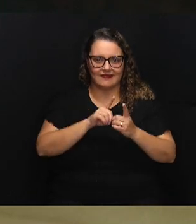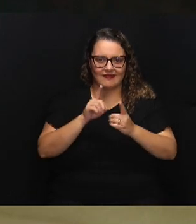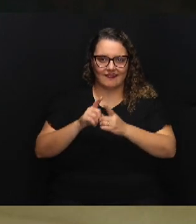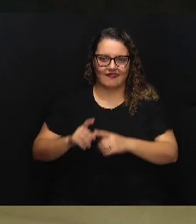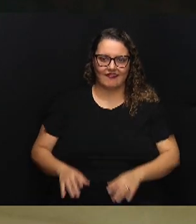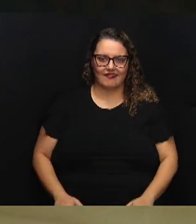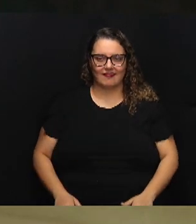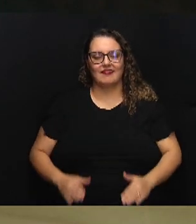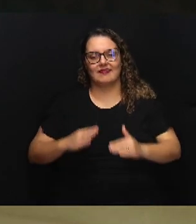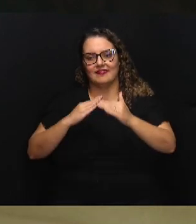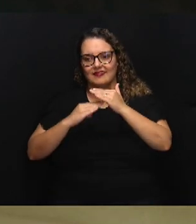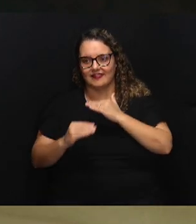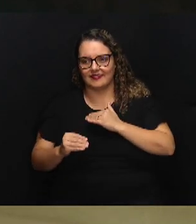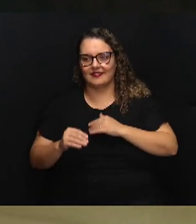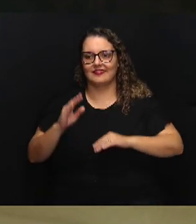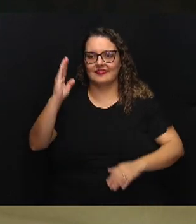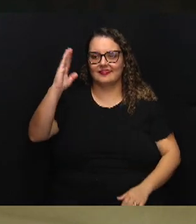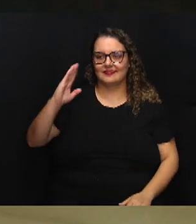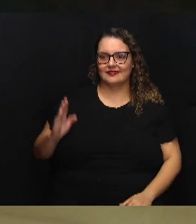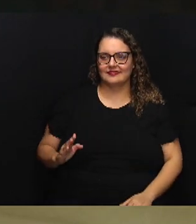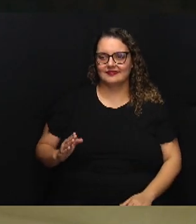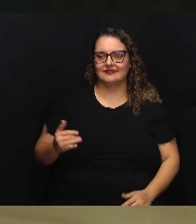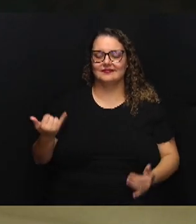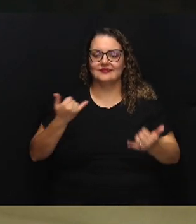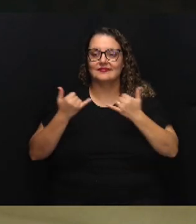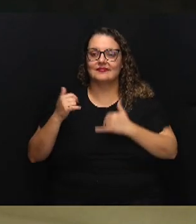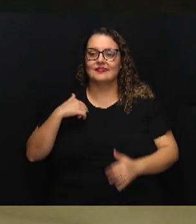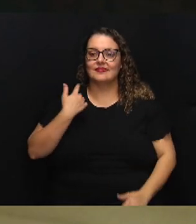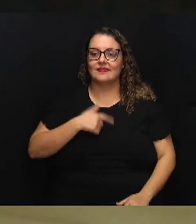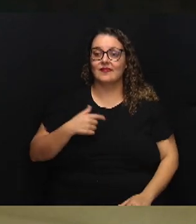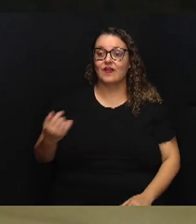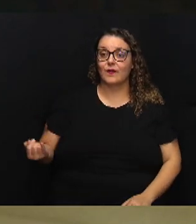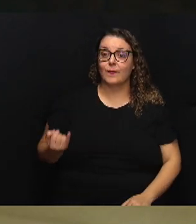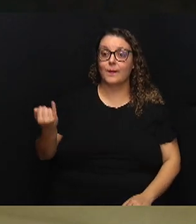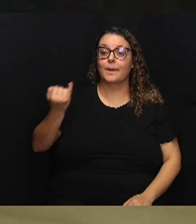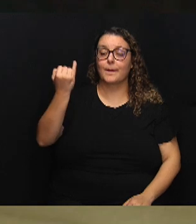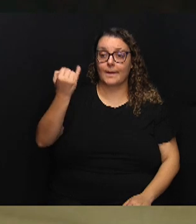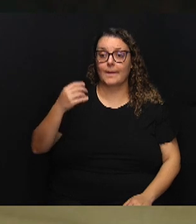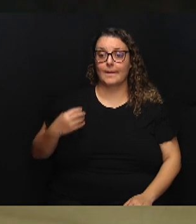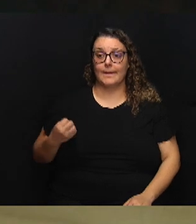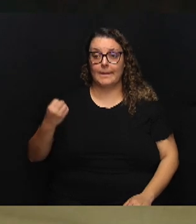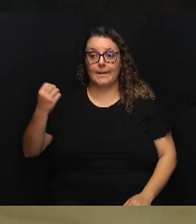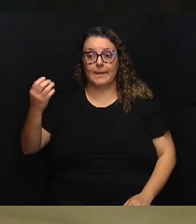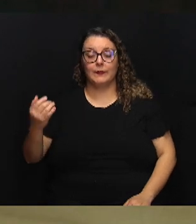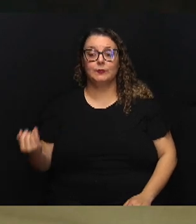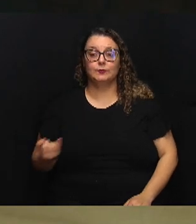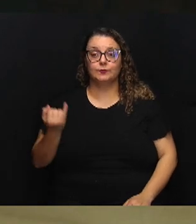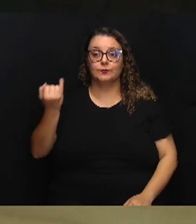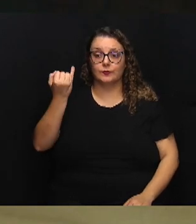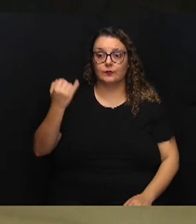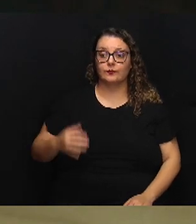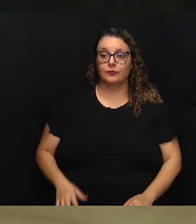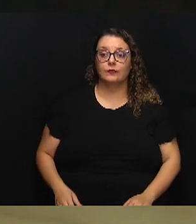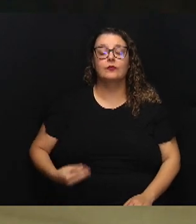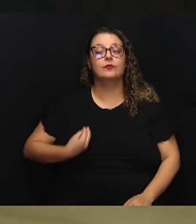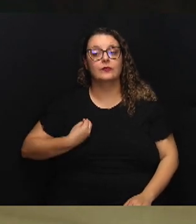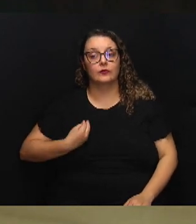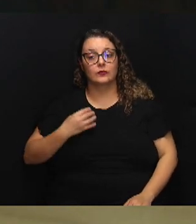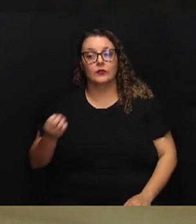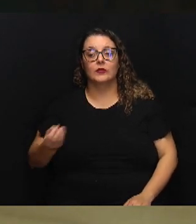os imigrantes, atendendo brasileiros e falando para a gente da importância de viajar, a importância de viver